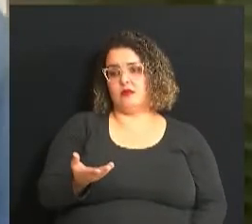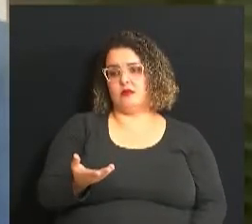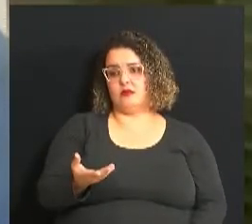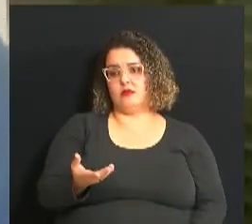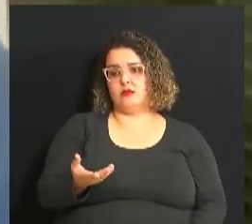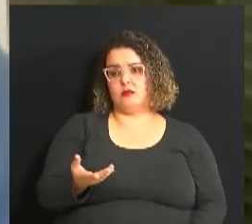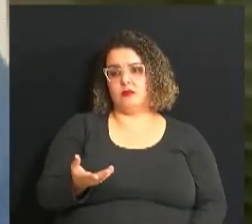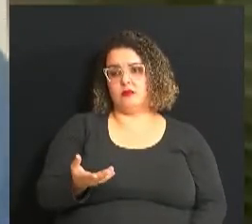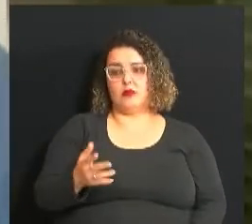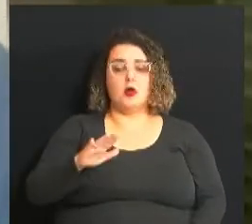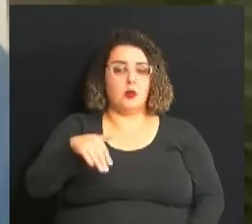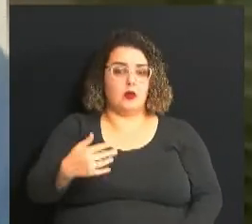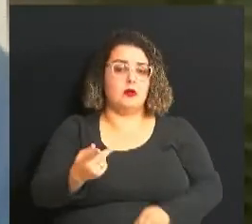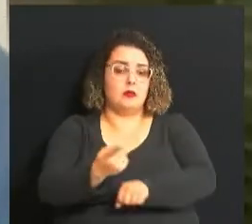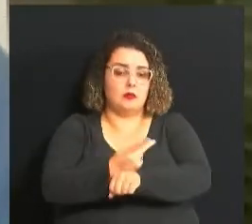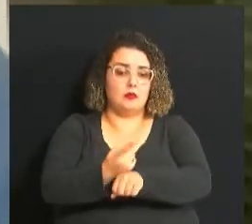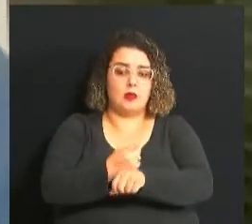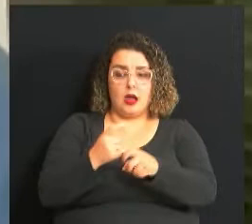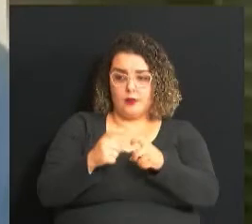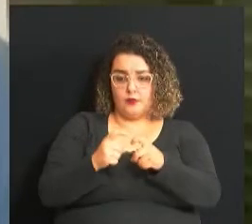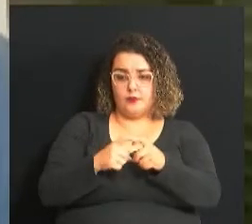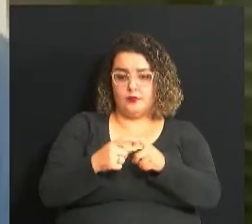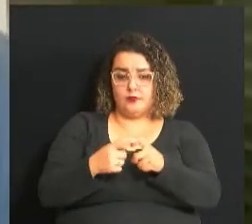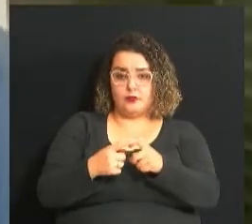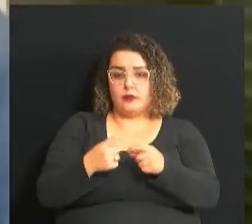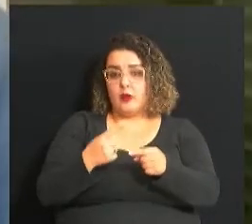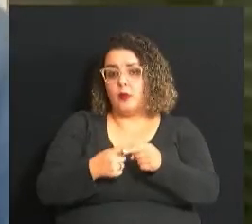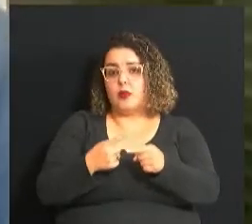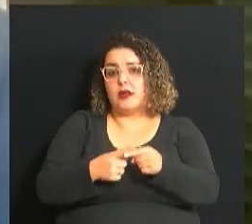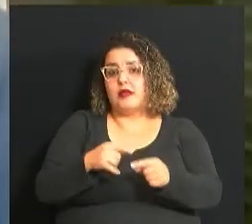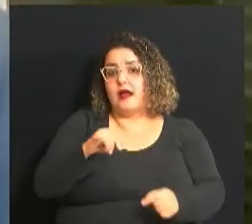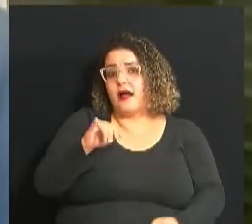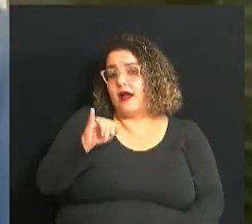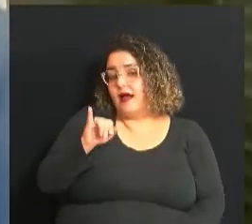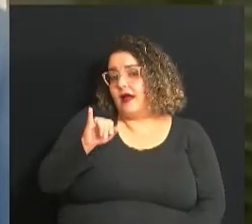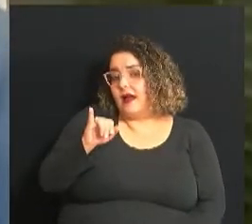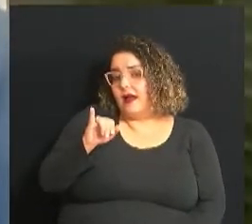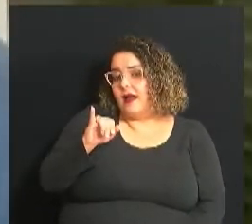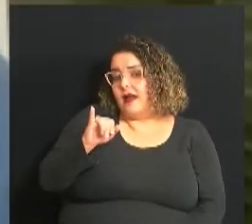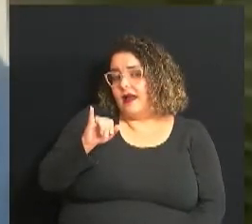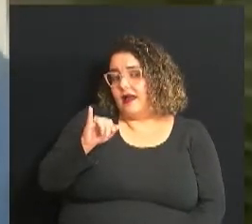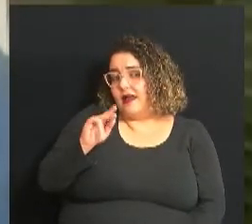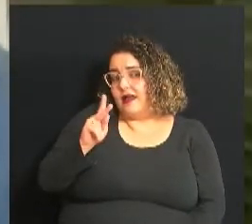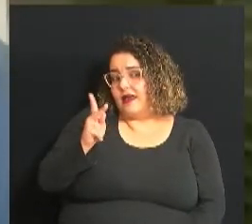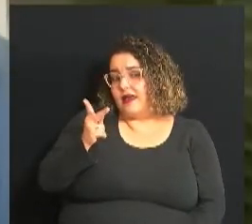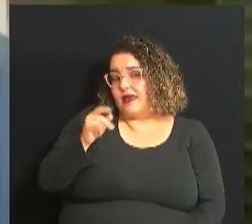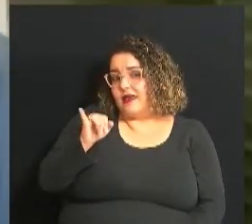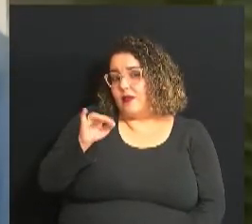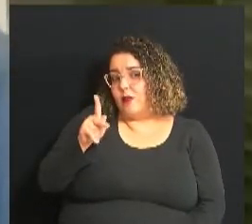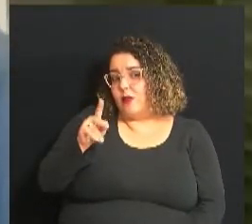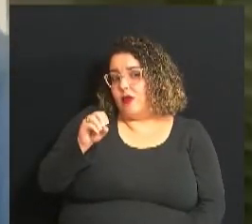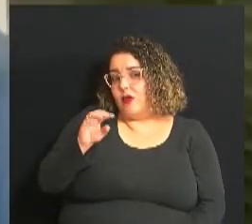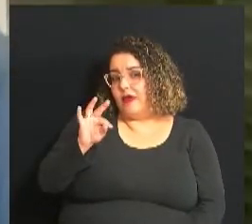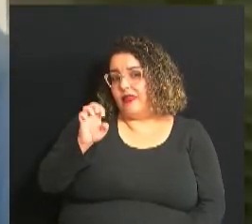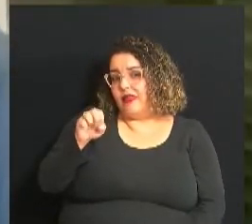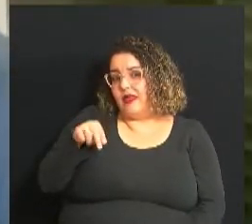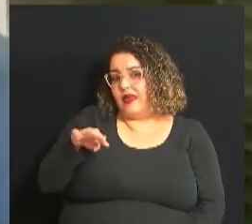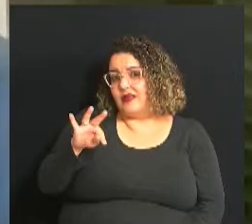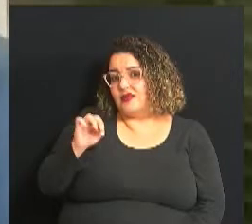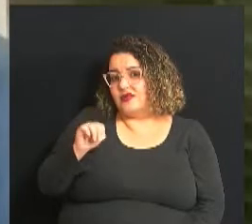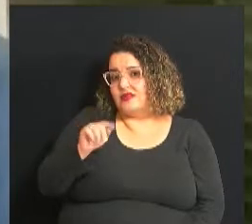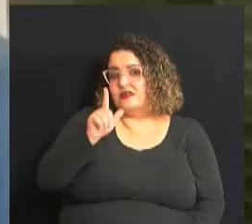o médico porque ele está impotente. Óbvio que isso é uma coisa muito íntima dele, né? Ele não quer que todos saibam.